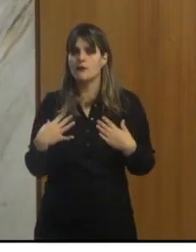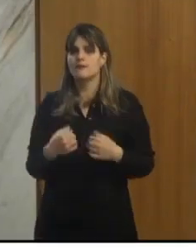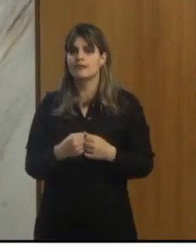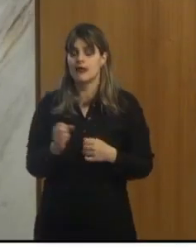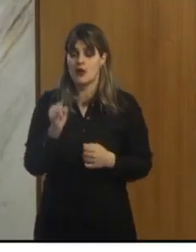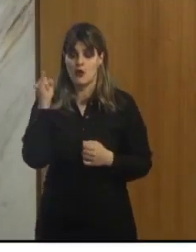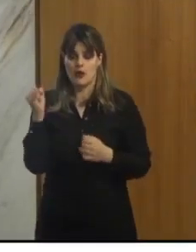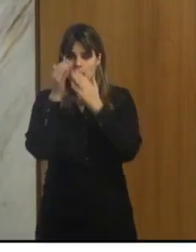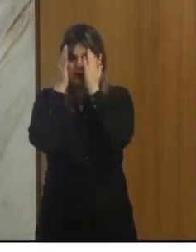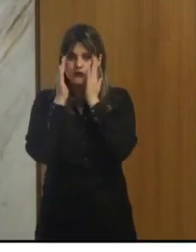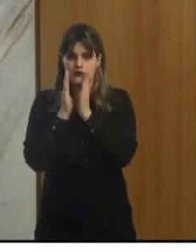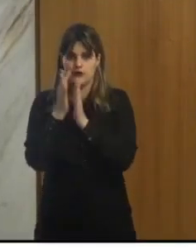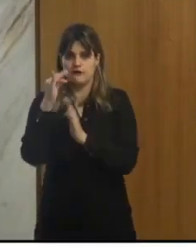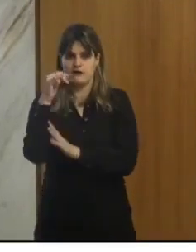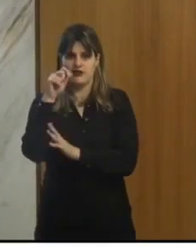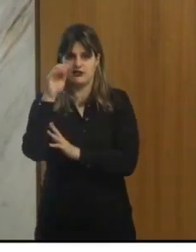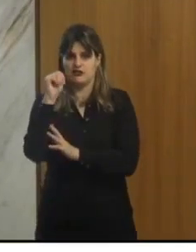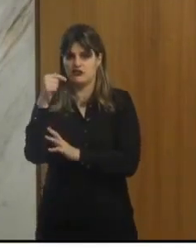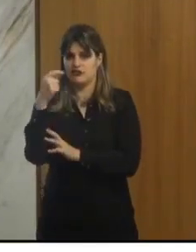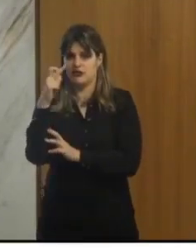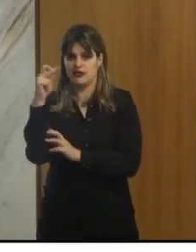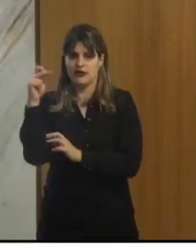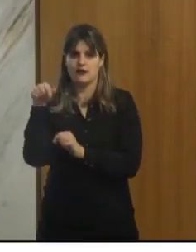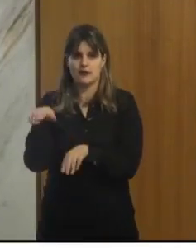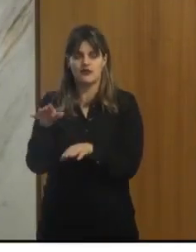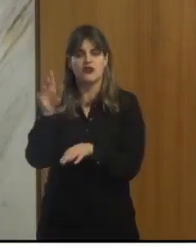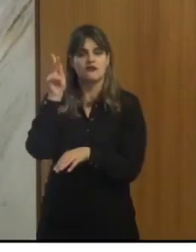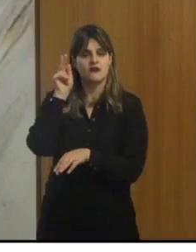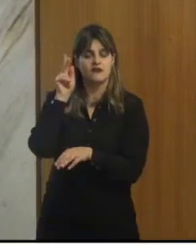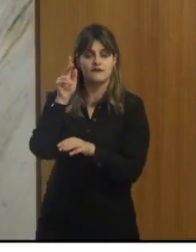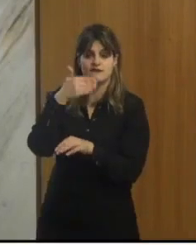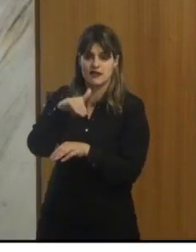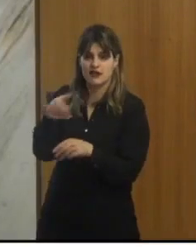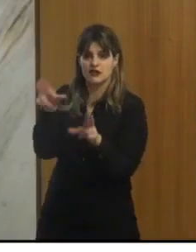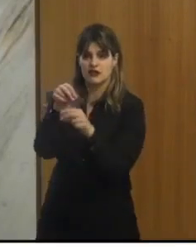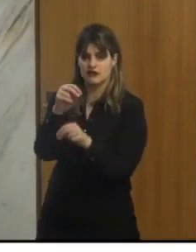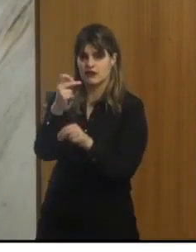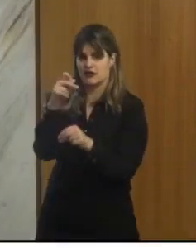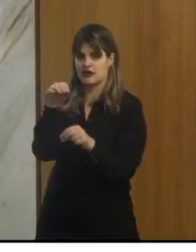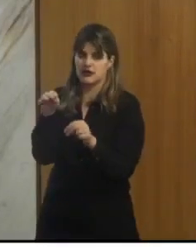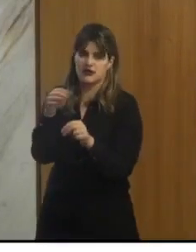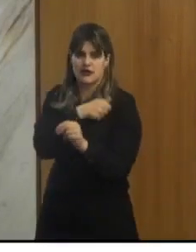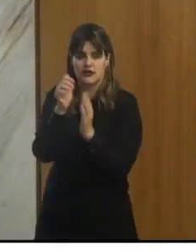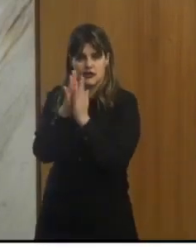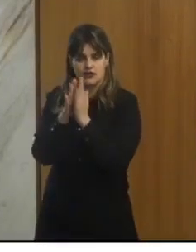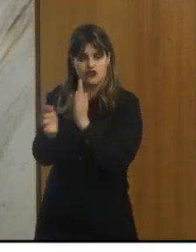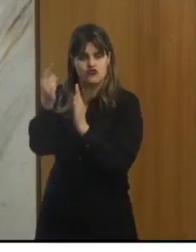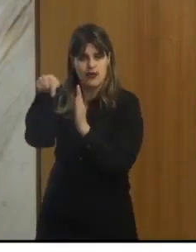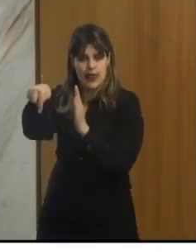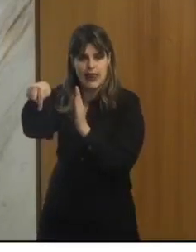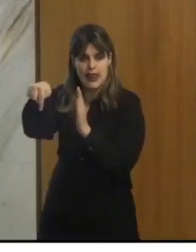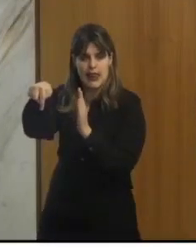a Nossa Senhora de Finisterra, mas esta de Vila Nova de Anços, de uma igreja, ruínas também, que existe em Vila Nova de Anços,